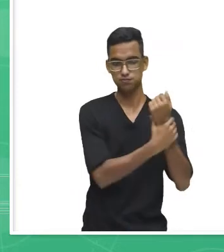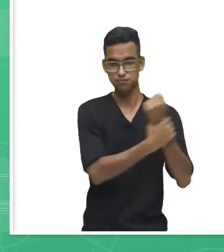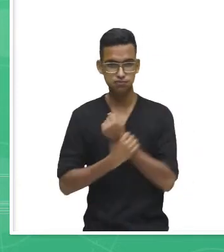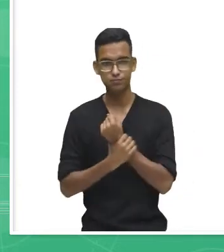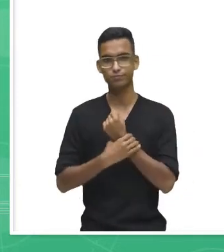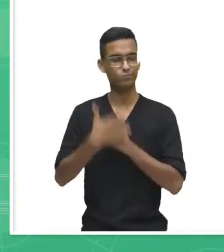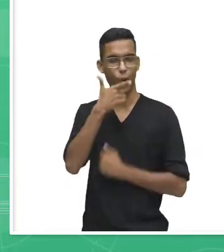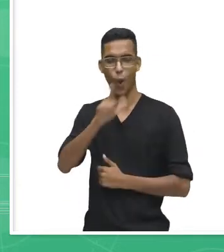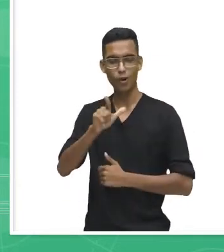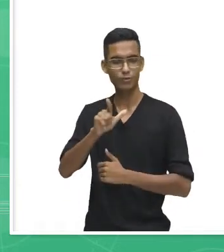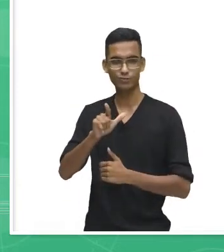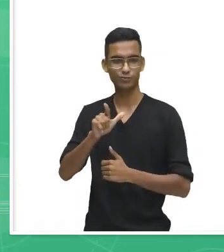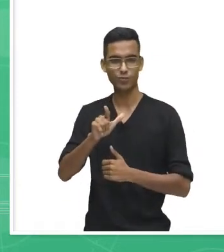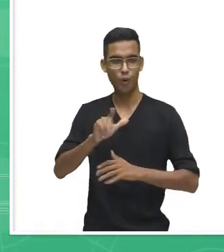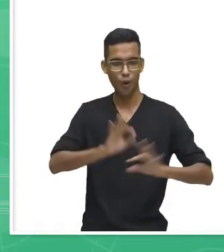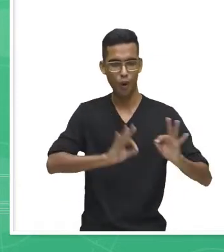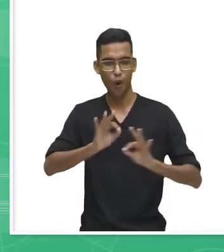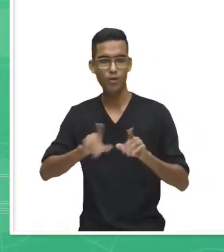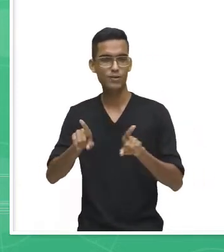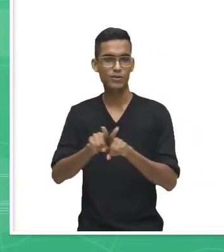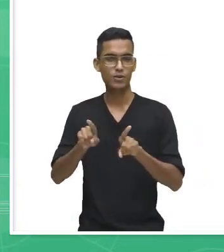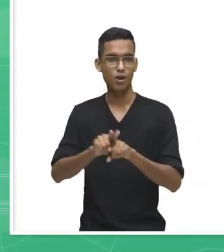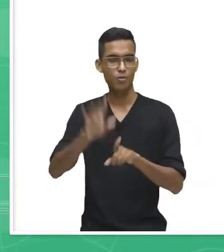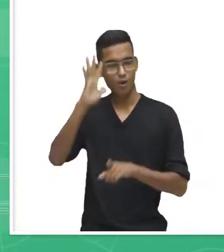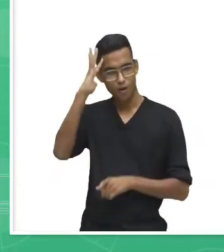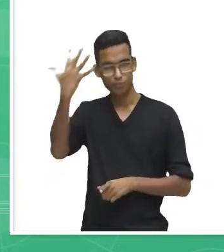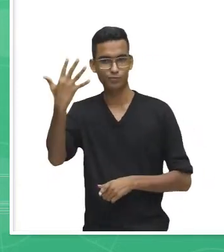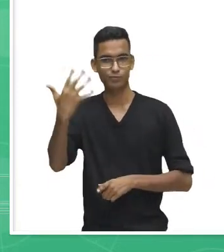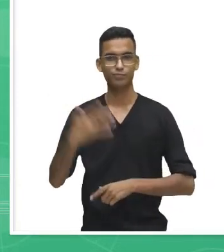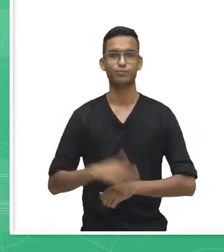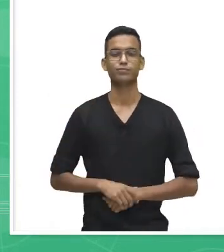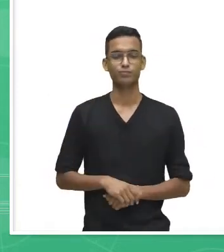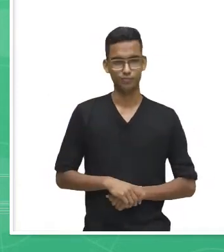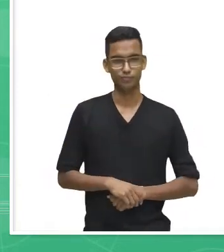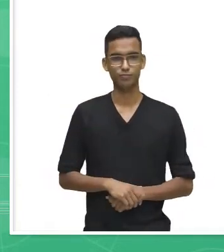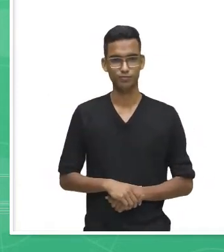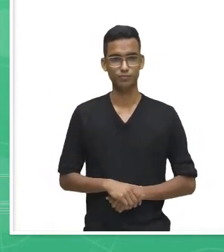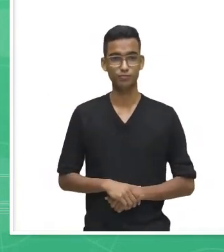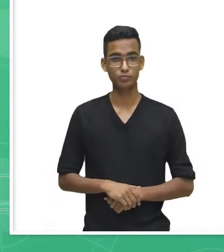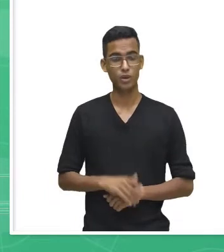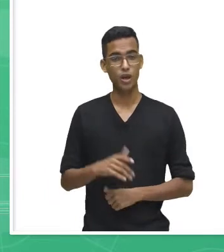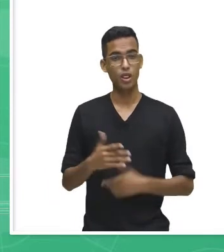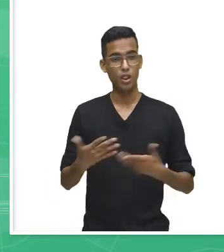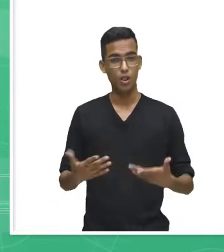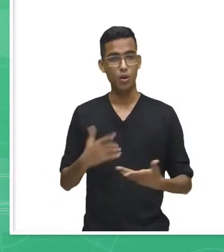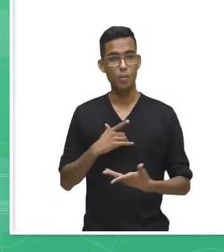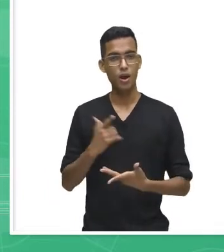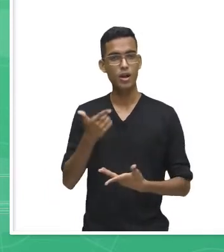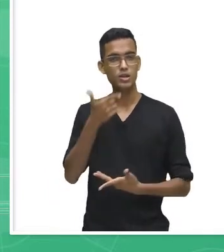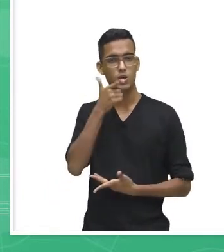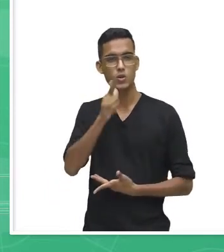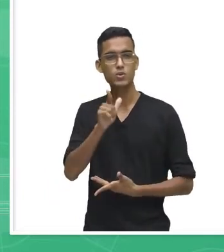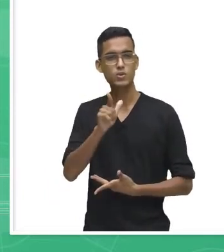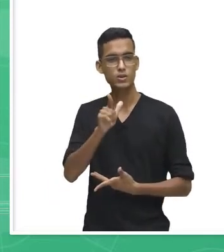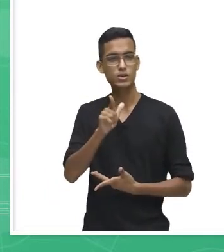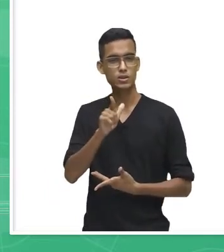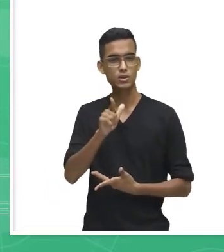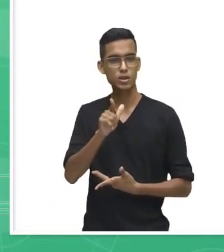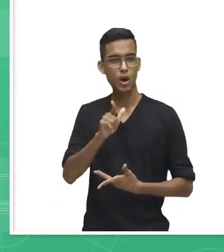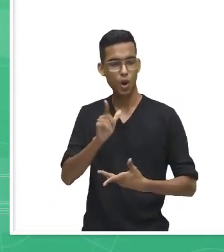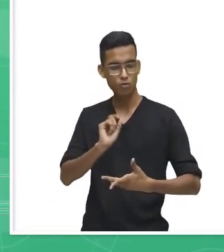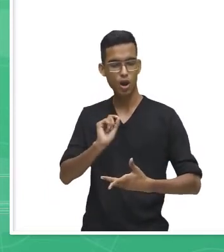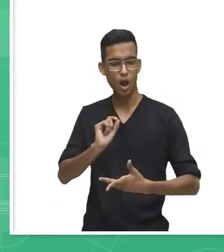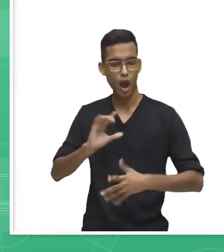gente, vai formar aí as condições perfeitas para que haja a eclosão da Revolução Francesa,